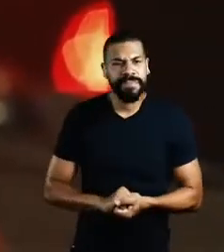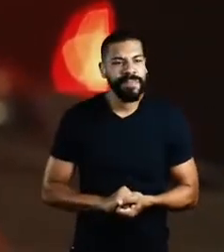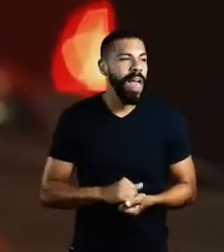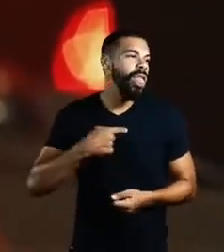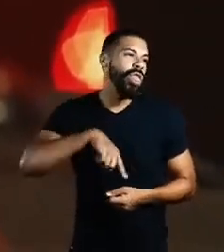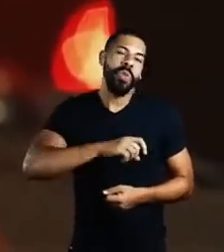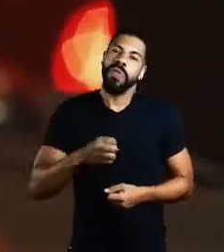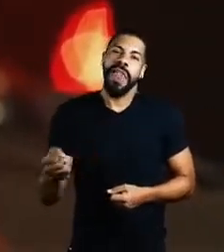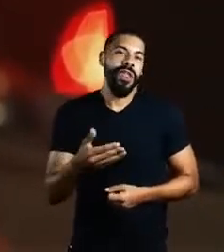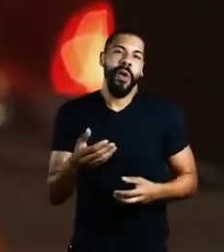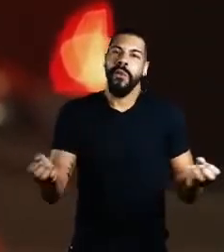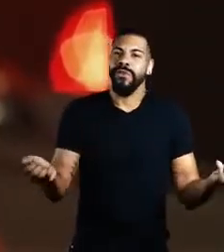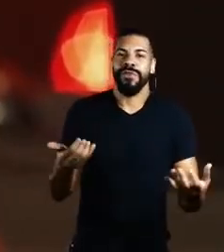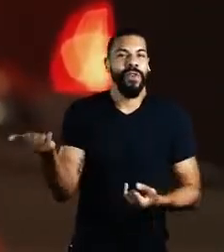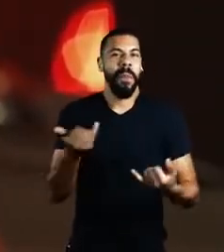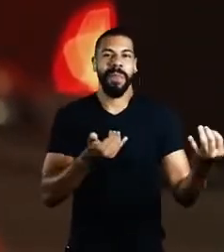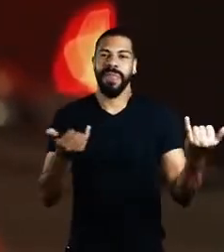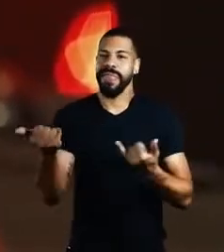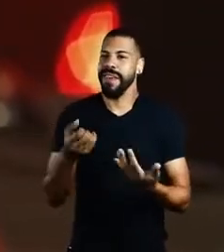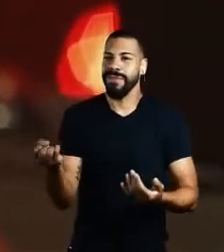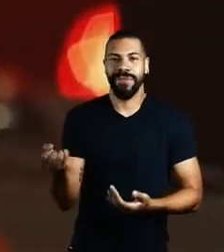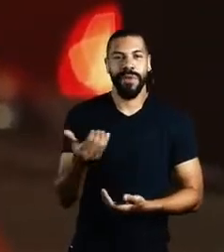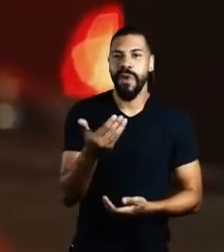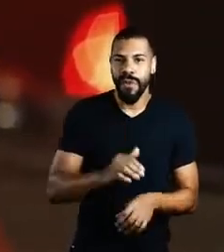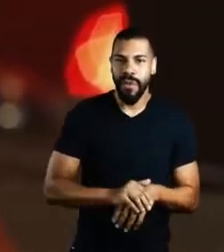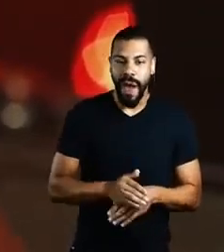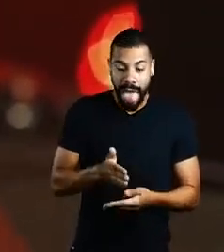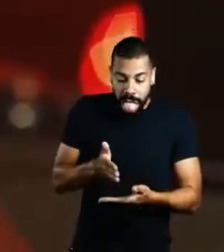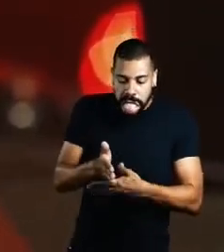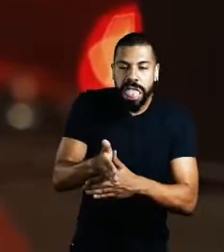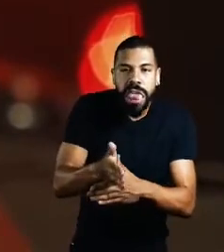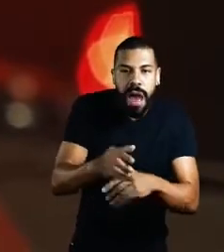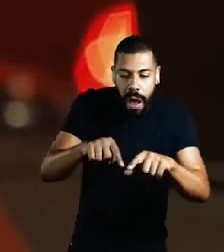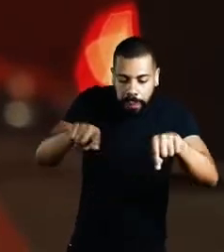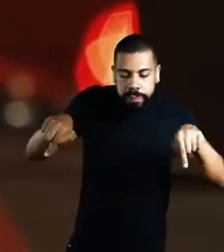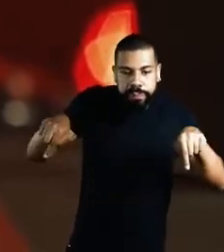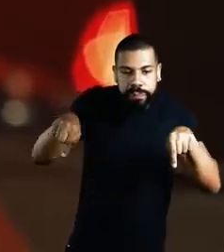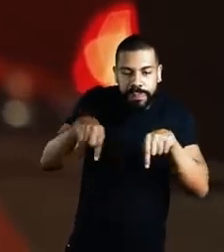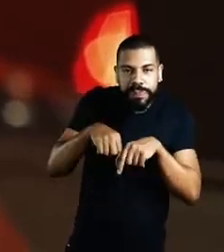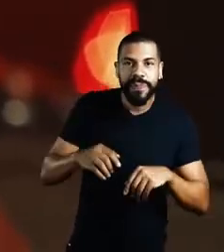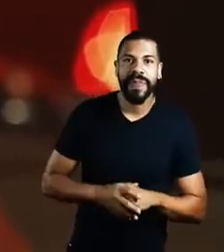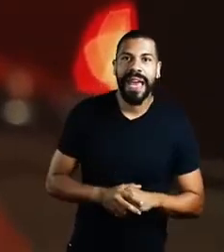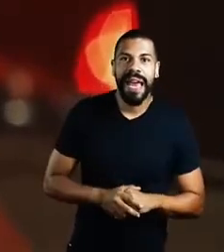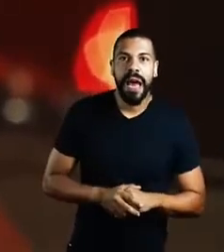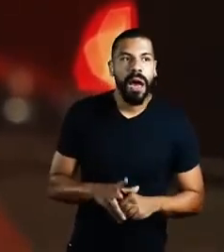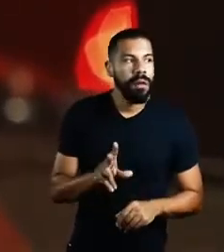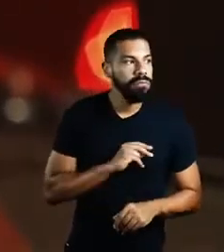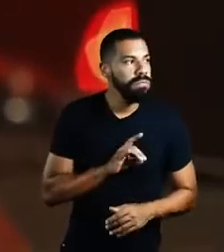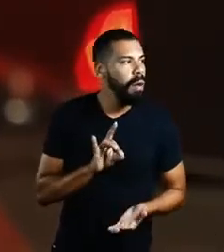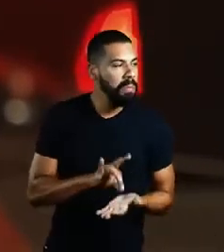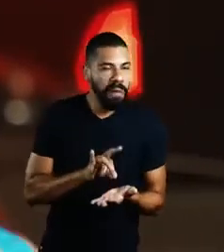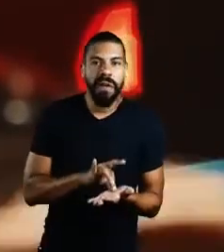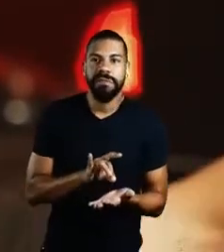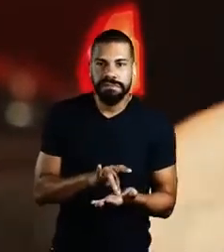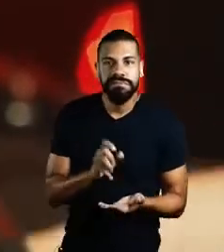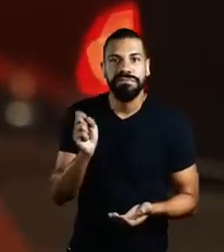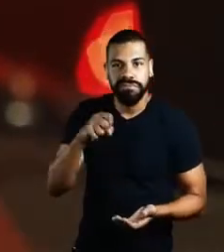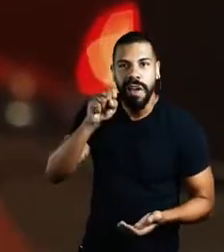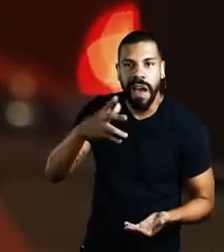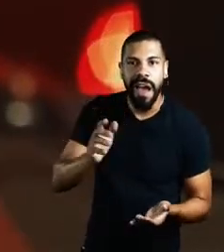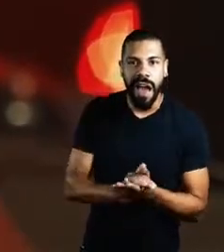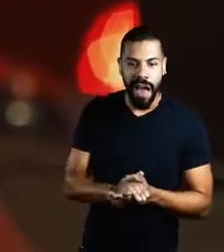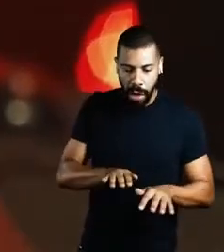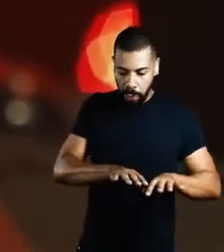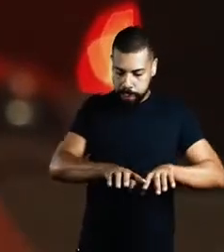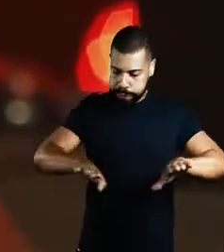era tudo novidade, né, cara? Aí quando nós entramos lá no estúdio, lá na... Lá gravou o disco. Lá gravou o disco, aí a gente viu que era de verdade, entendeu, cara? A mesona